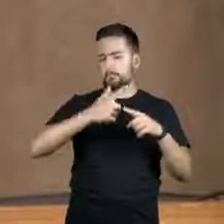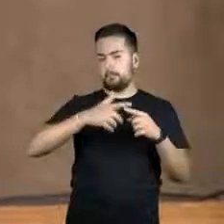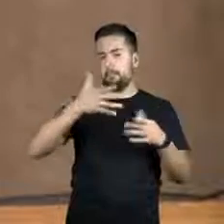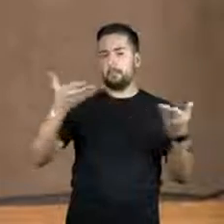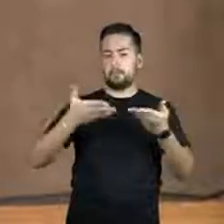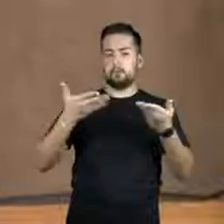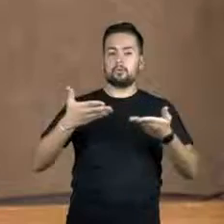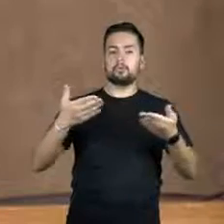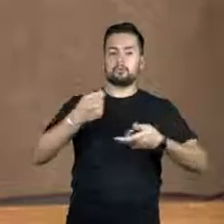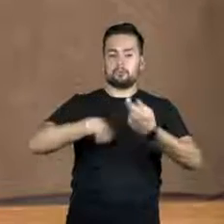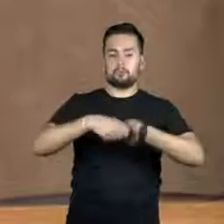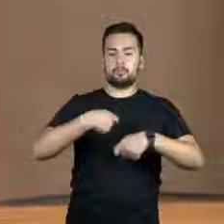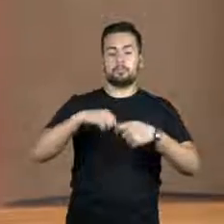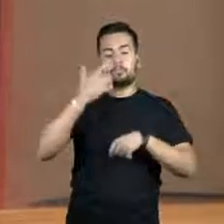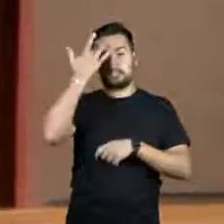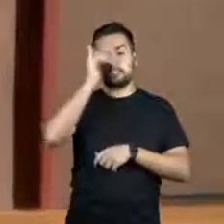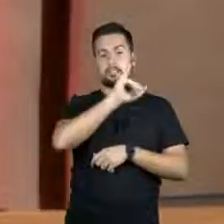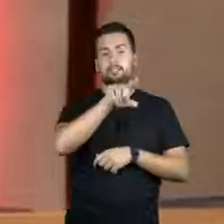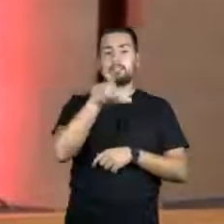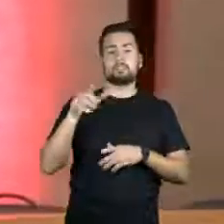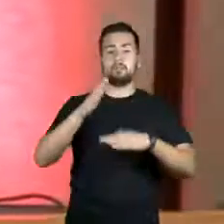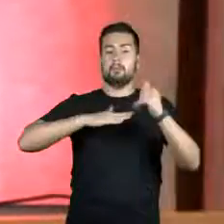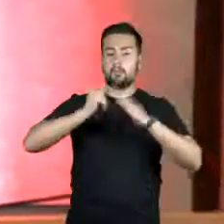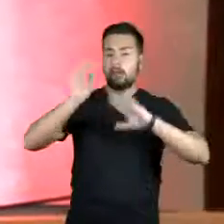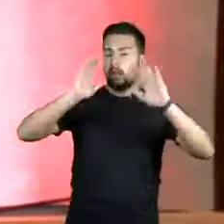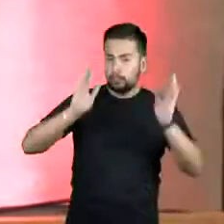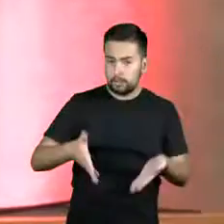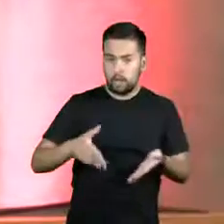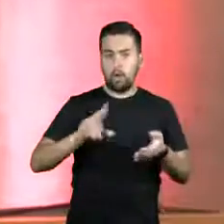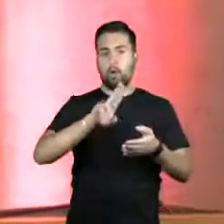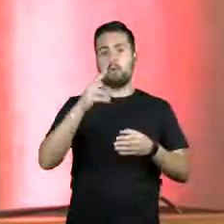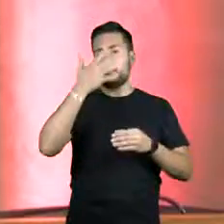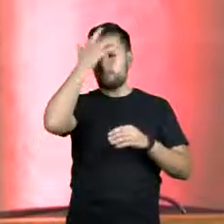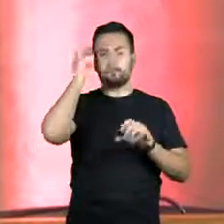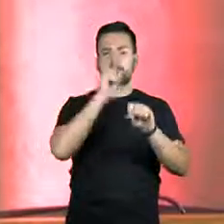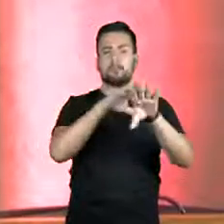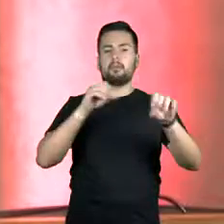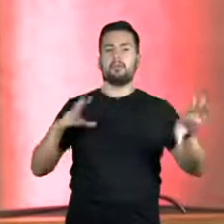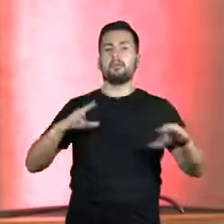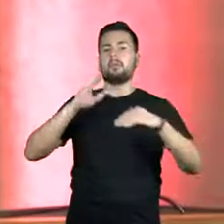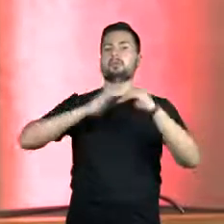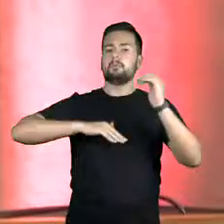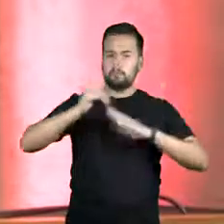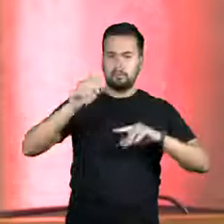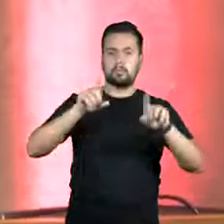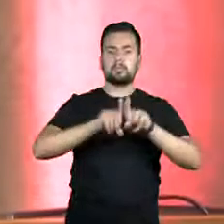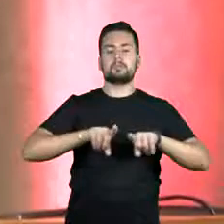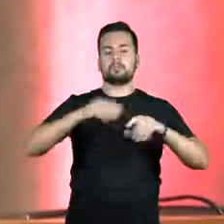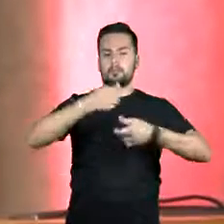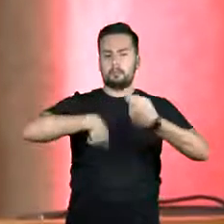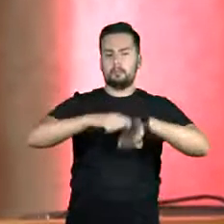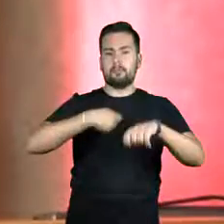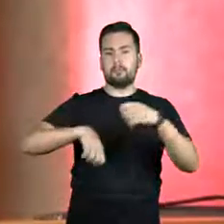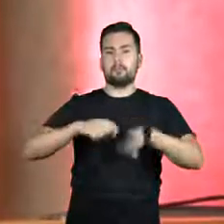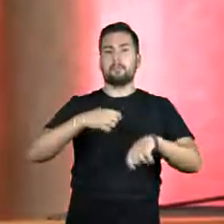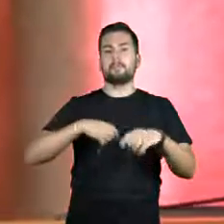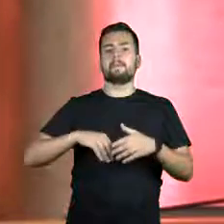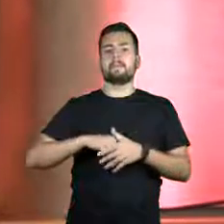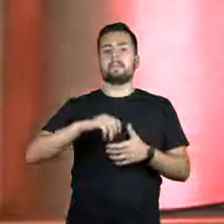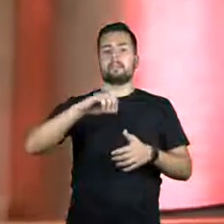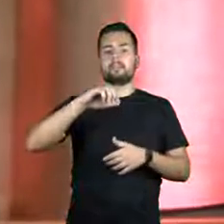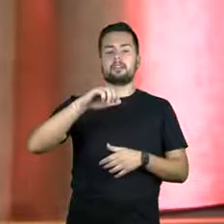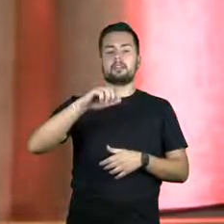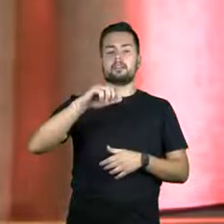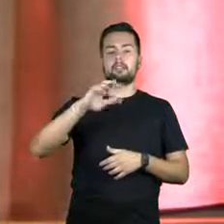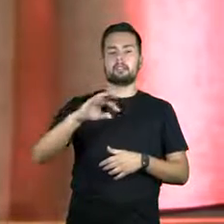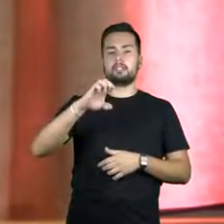sei se o público aqui presencial ou se o público online faz parte do mercado profissional da área de geotecnia,